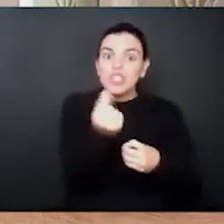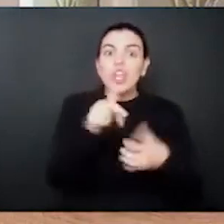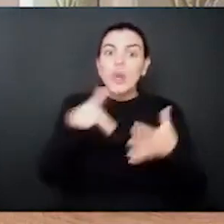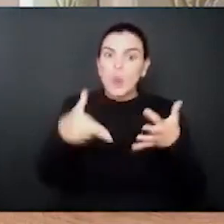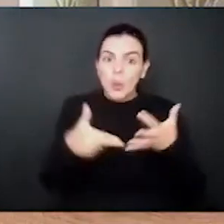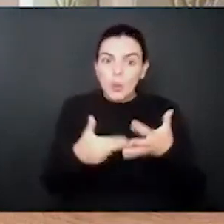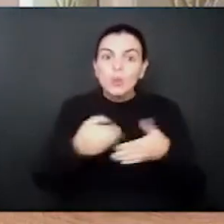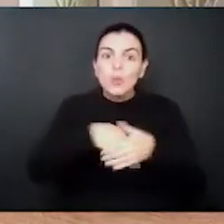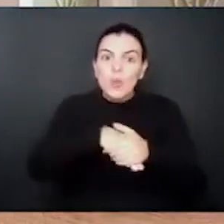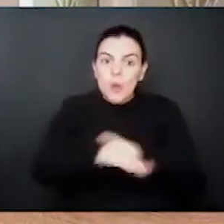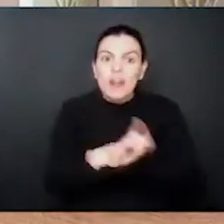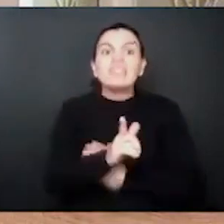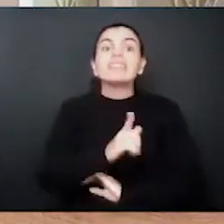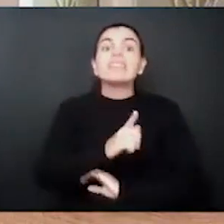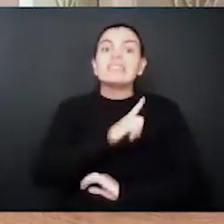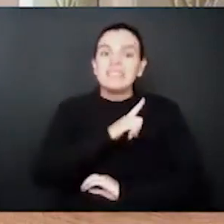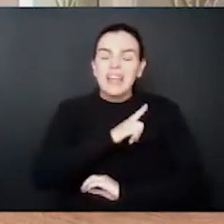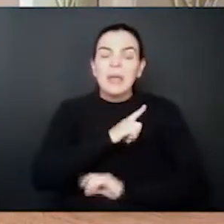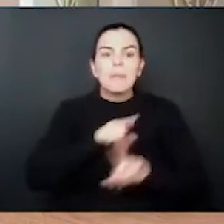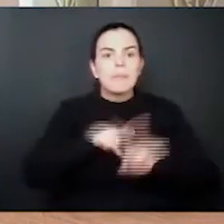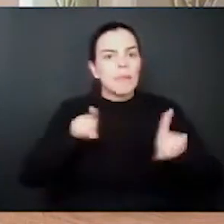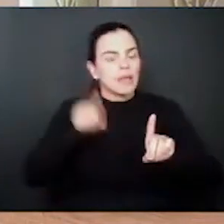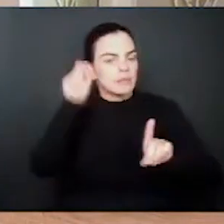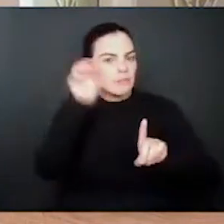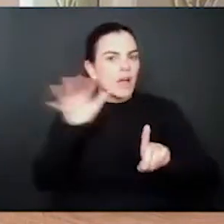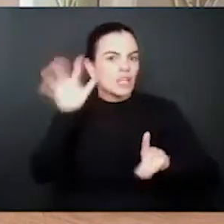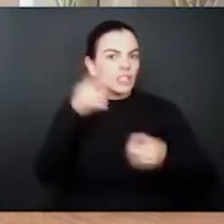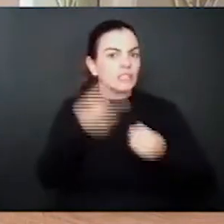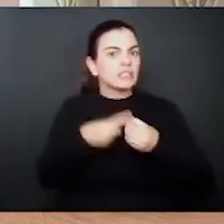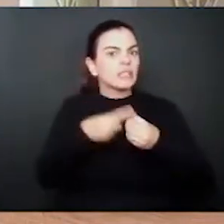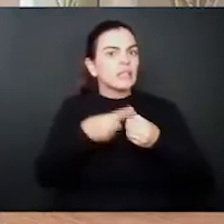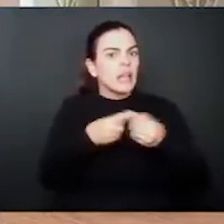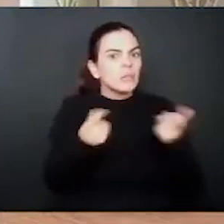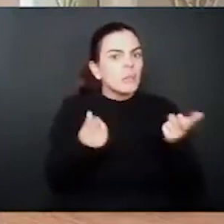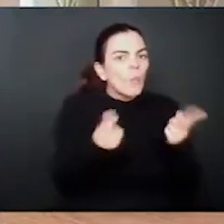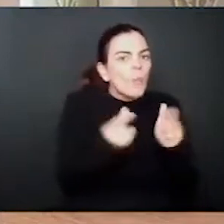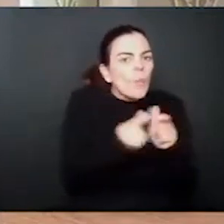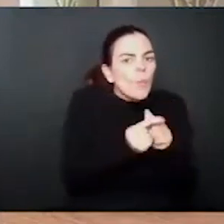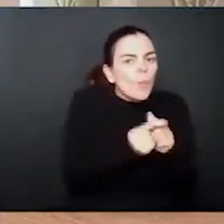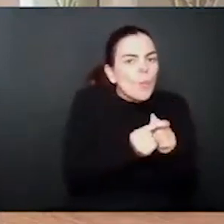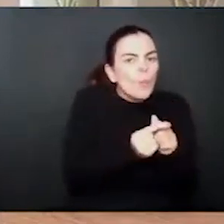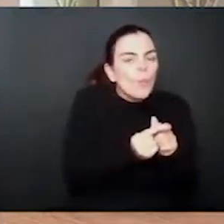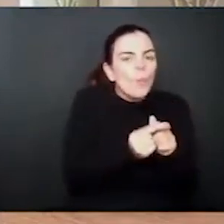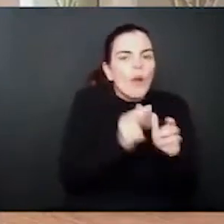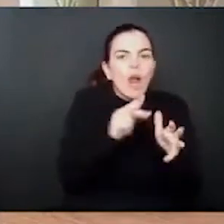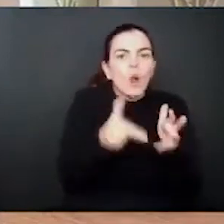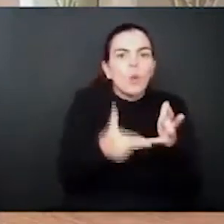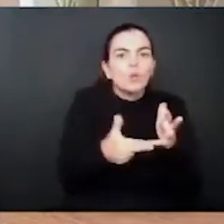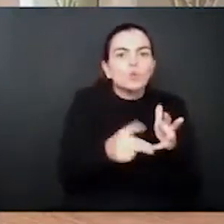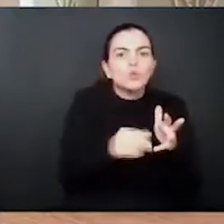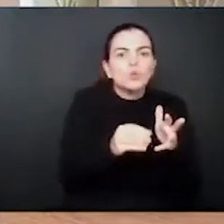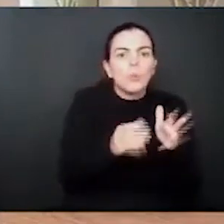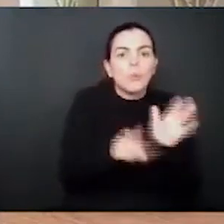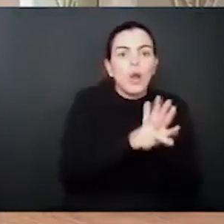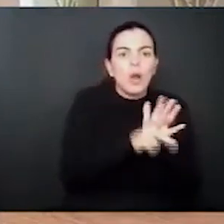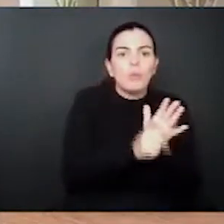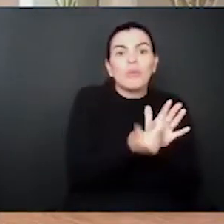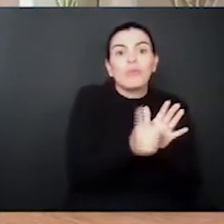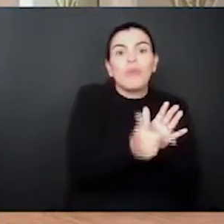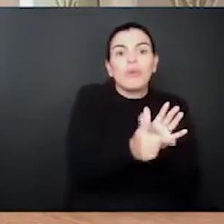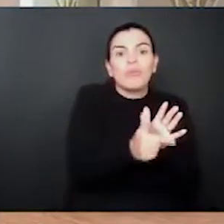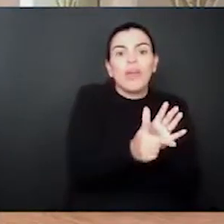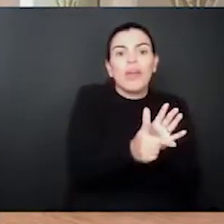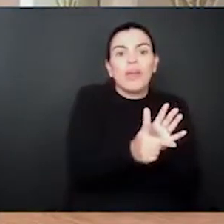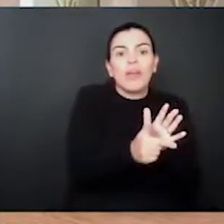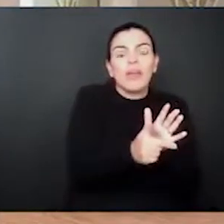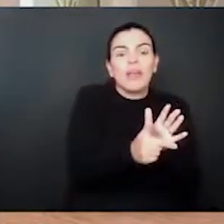um município do interior do Paraná, que não tem renda própria, que depende do dinheiro do governo do Estado e do governo